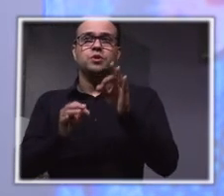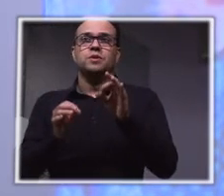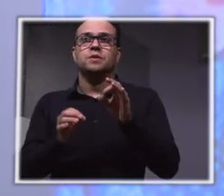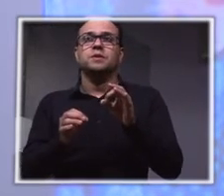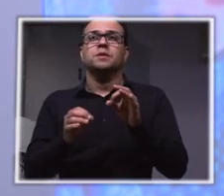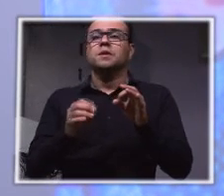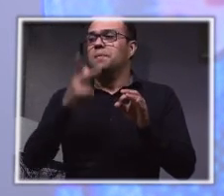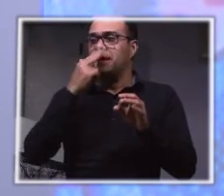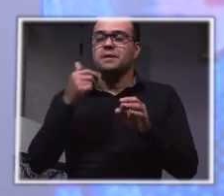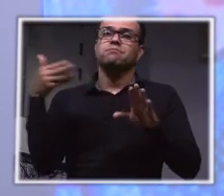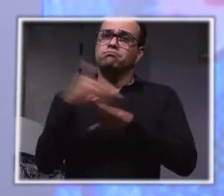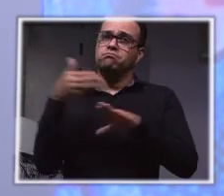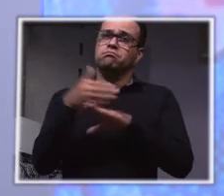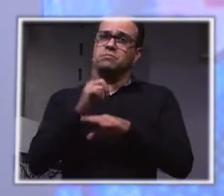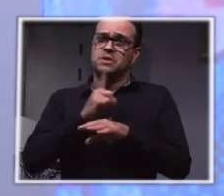demasiadamente acessível